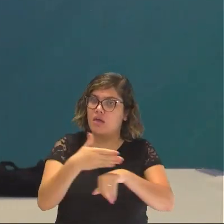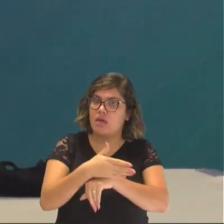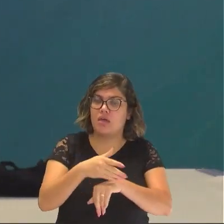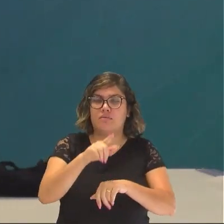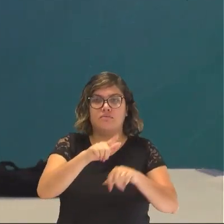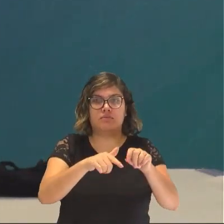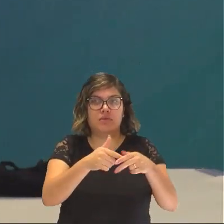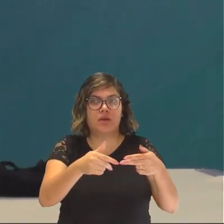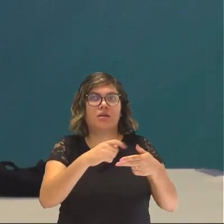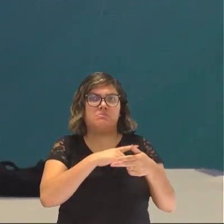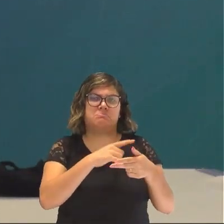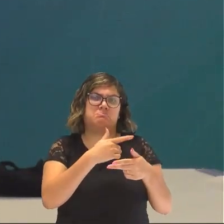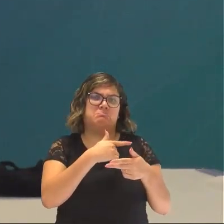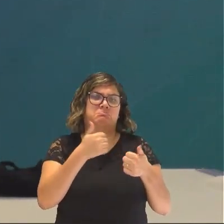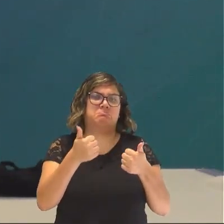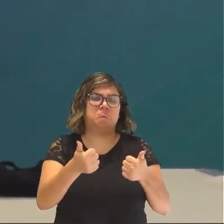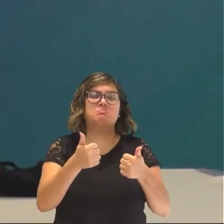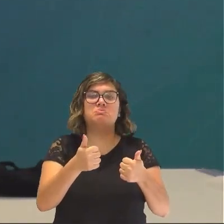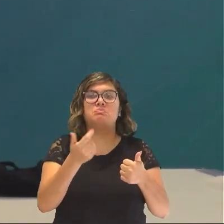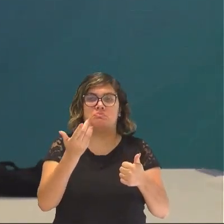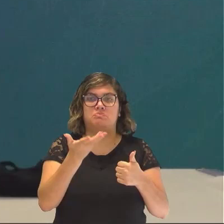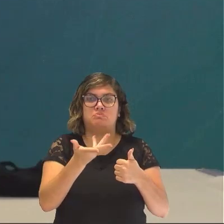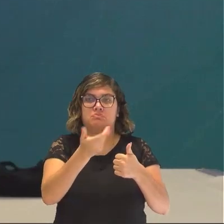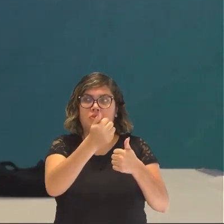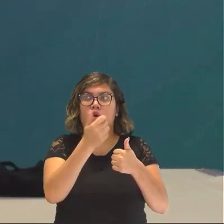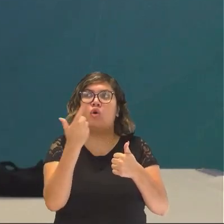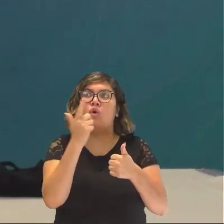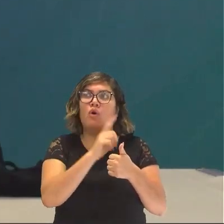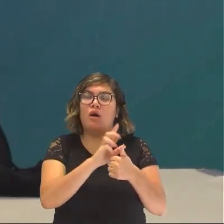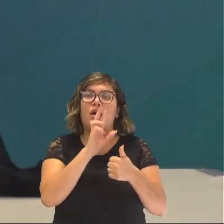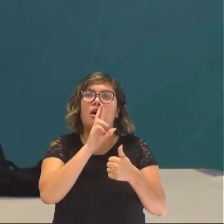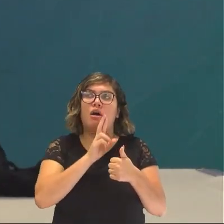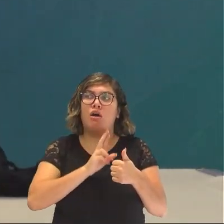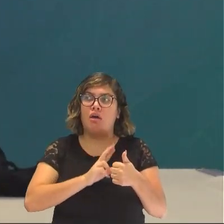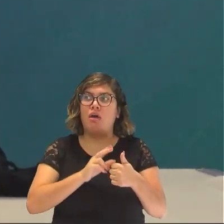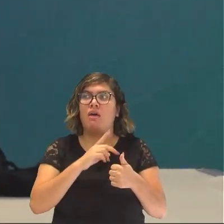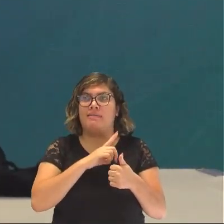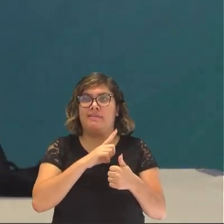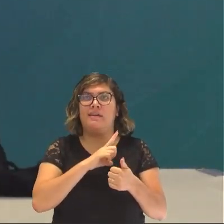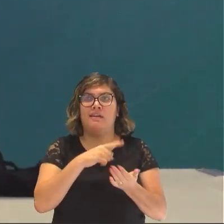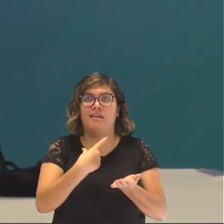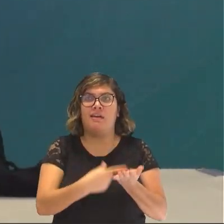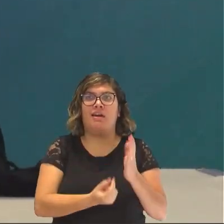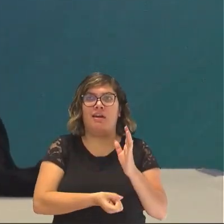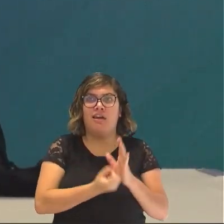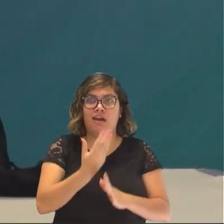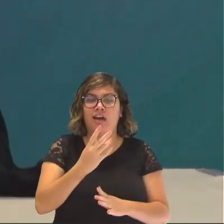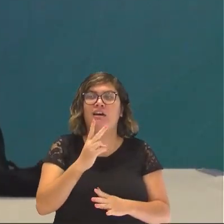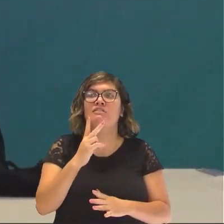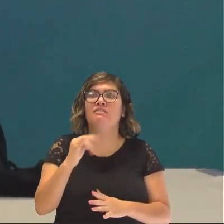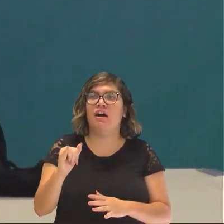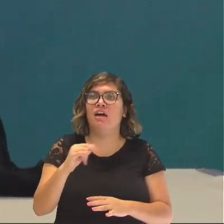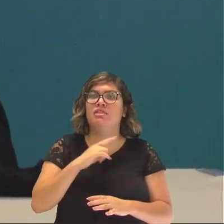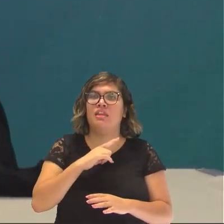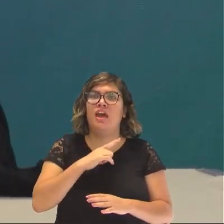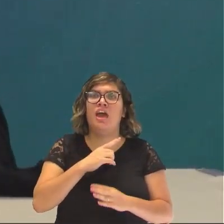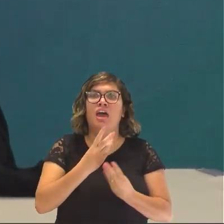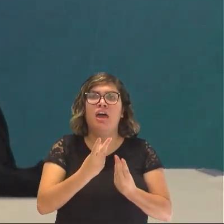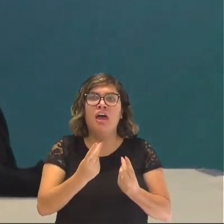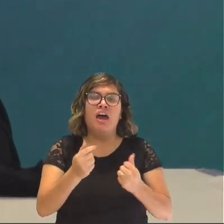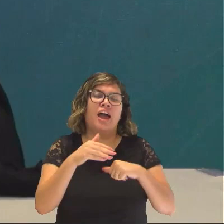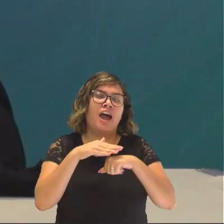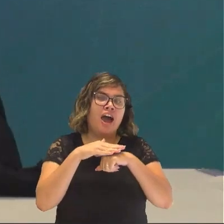ferramenta saudável, eficiente e que alcance os resultados para quais elas foram estabelecidas. Então, a gente vai cuidar com muito carinho. A